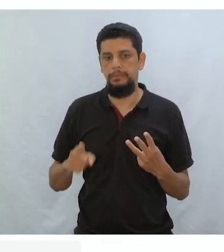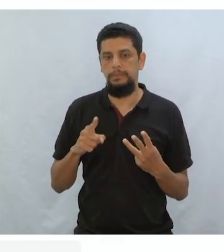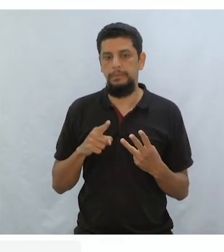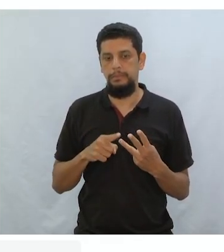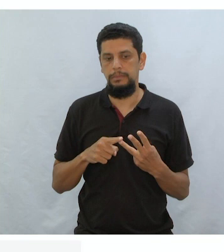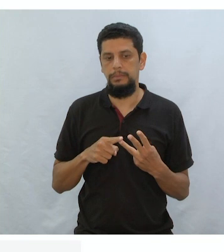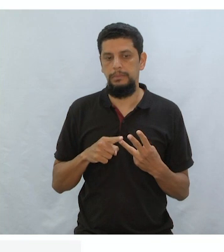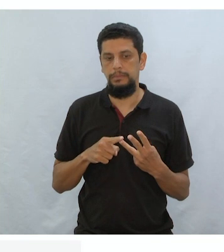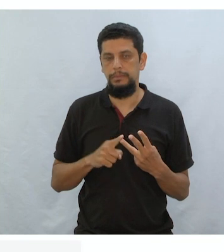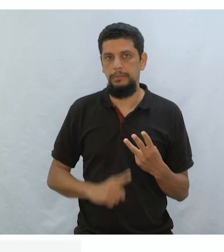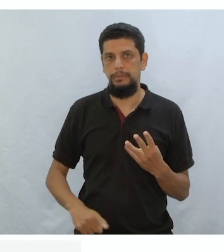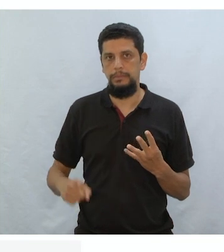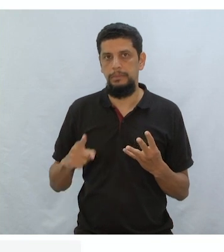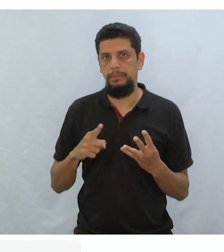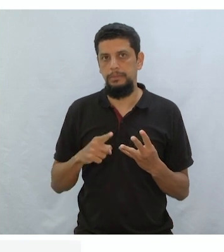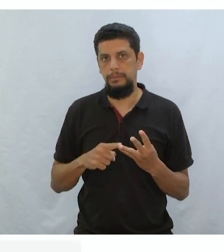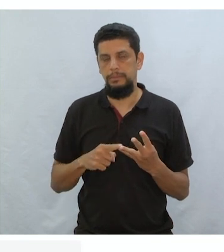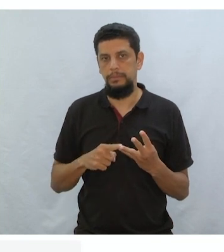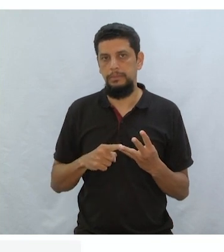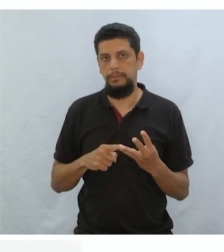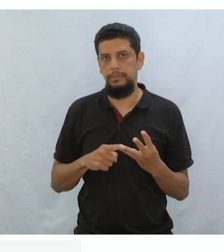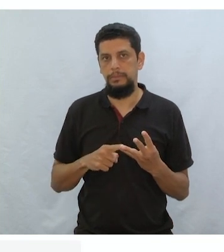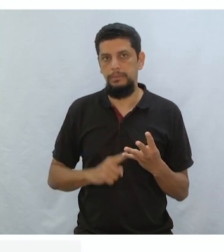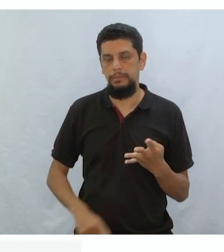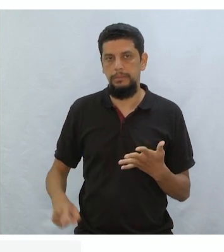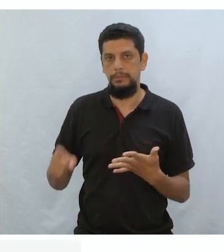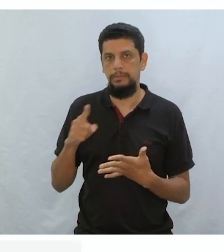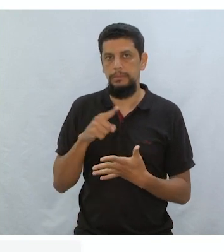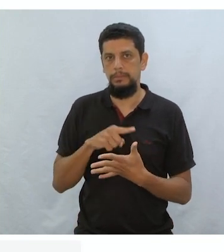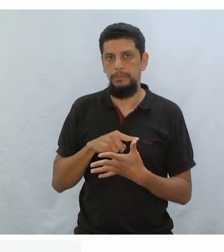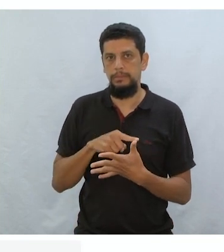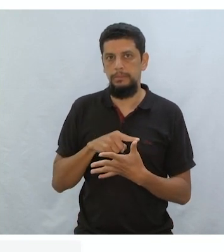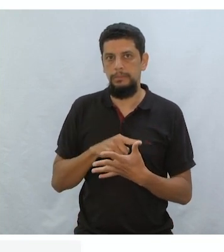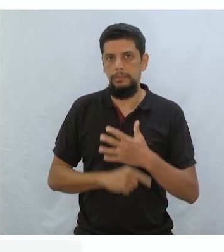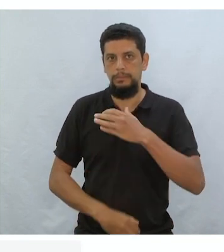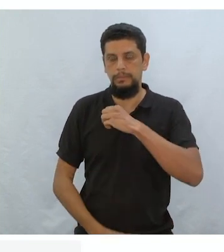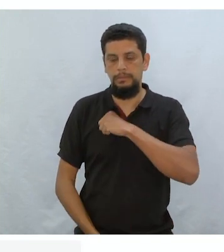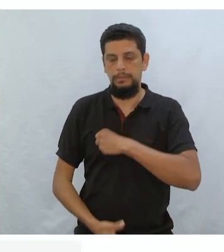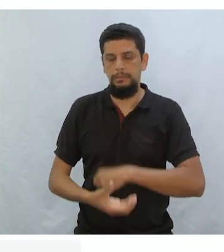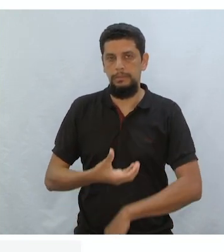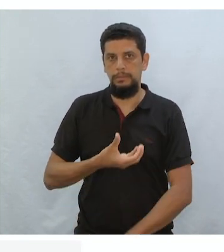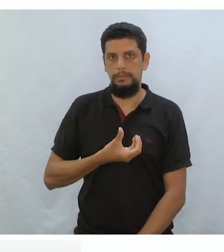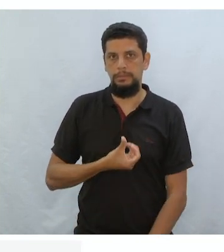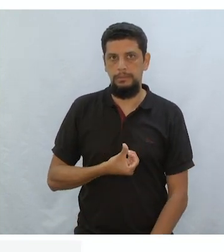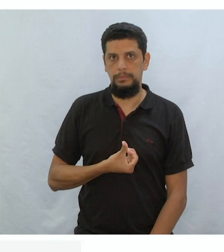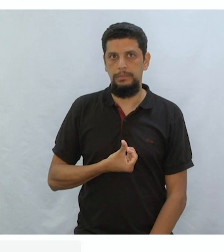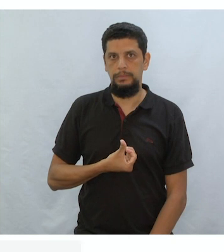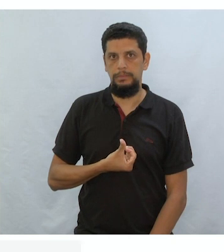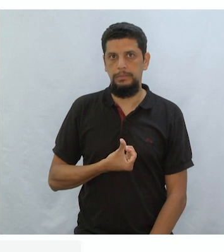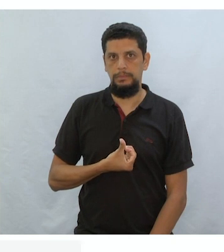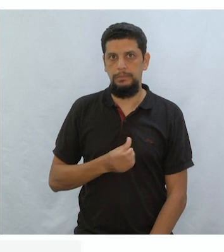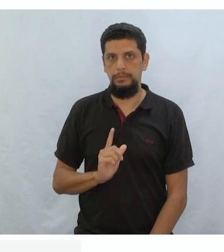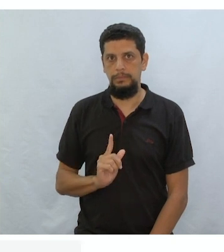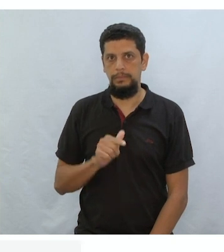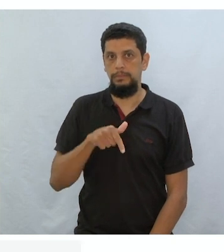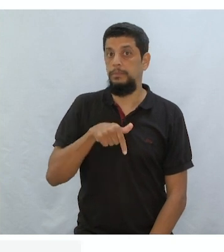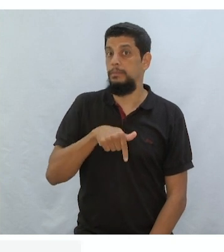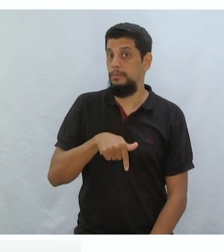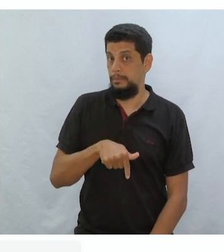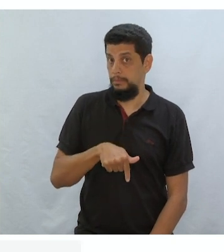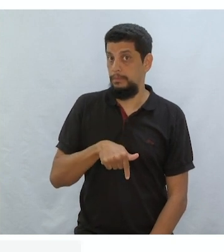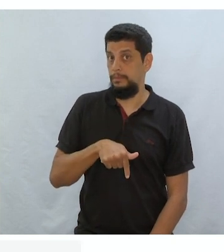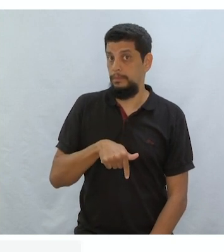2, 3, 4, 5, 6,